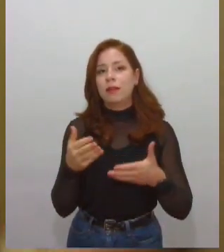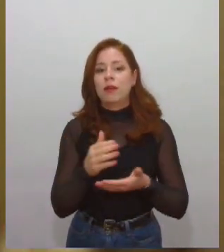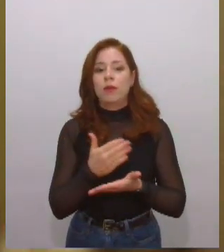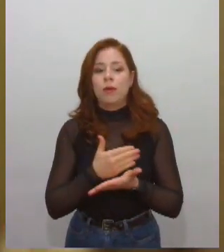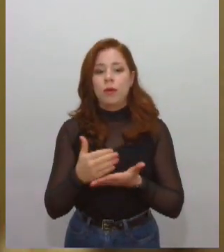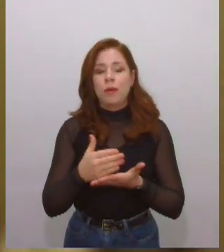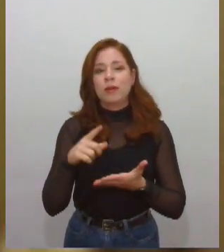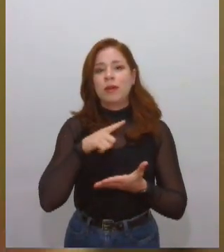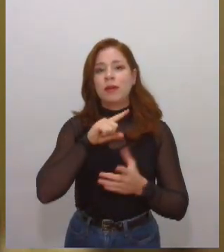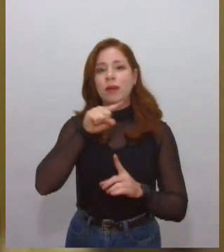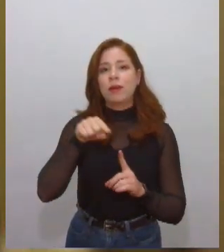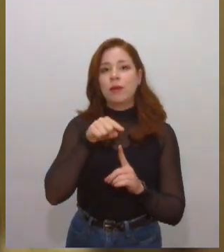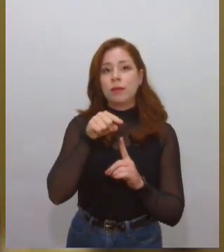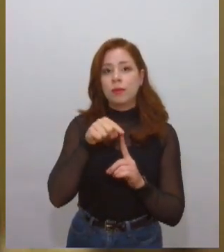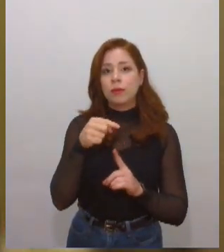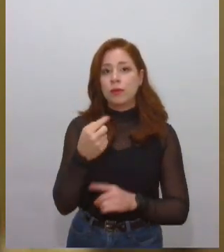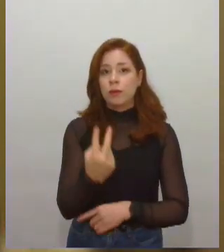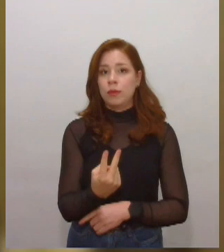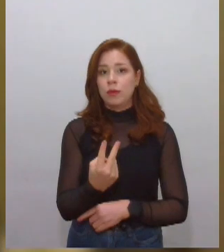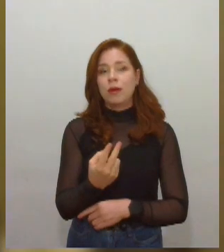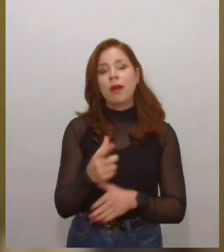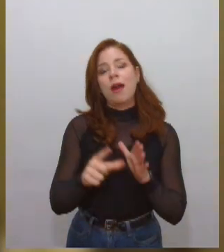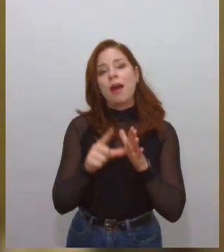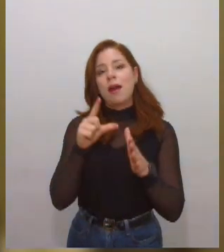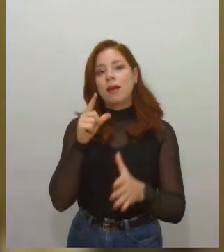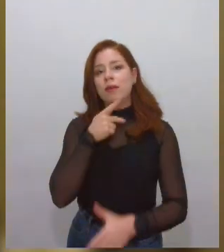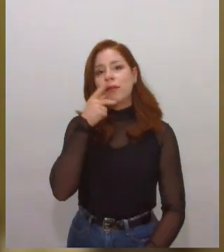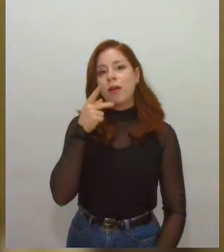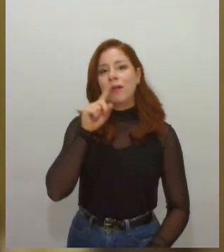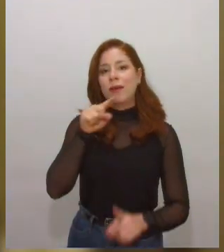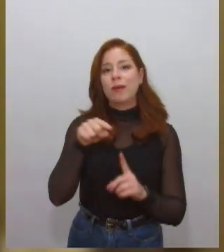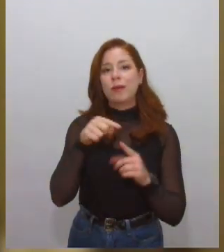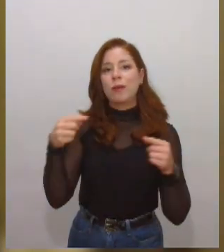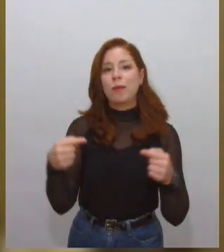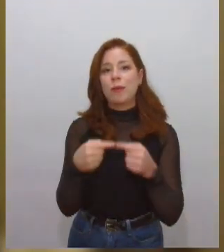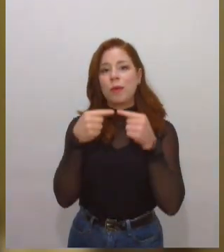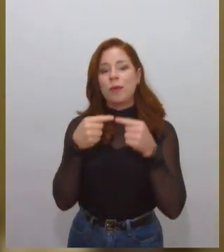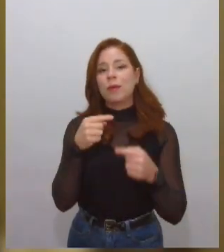era chamado de diabetes tipo adulto. E essa, a diabetes,